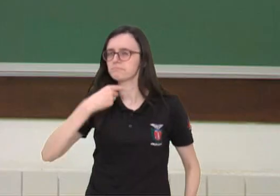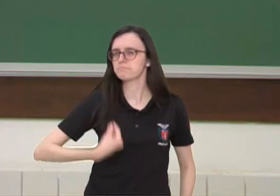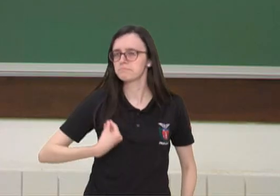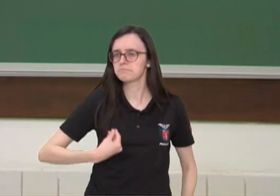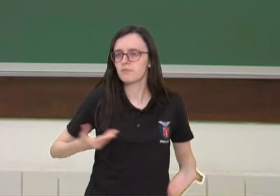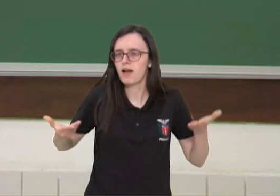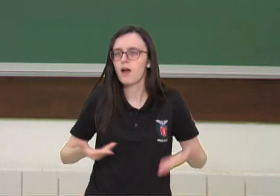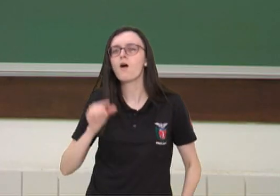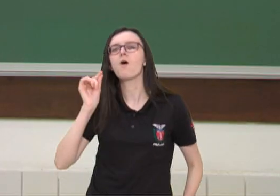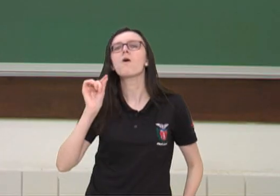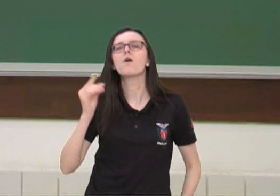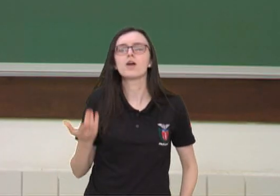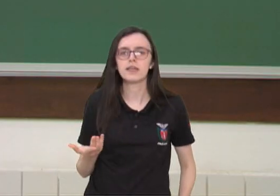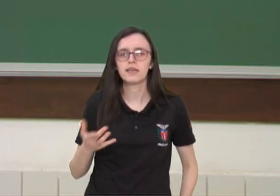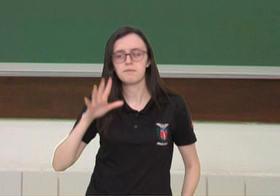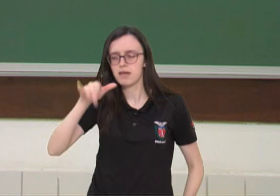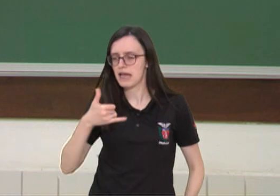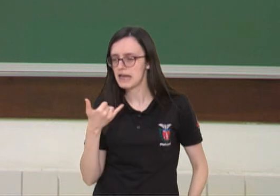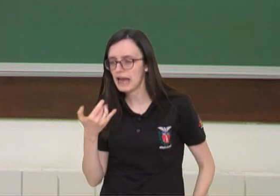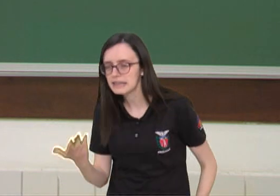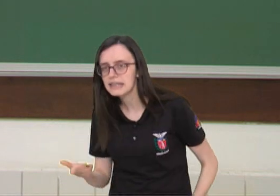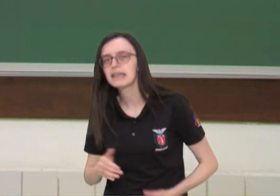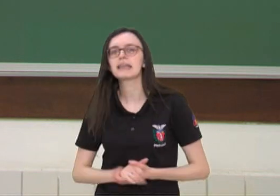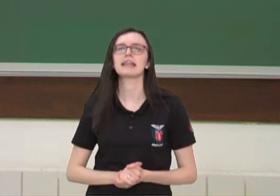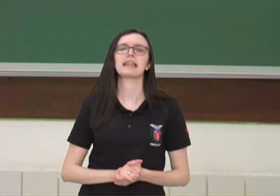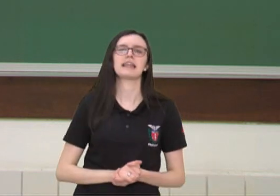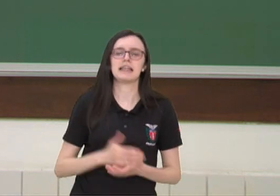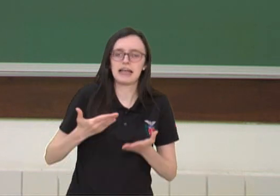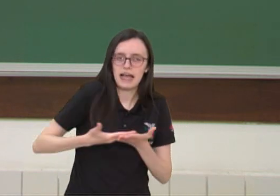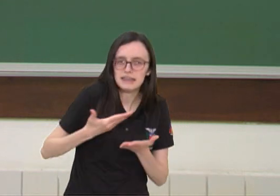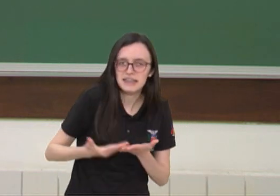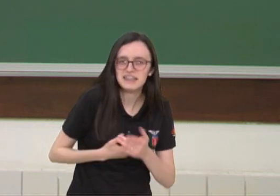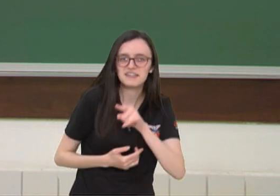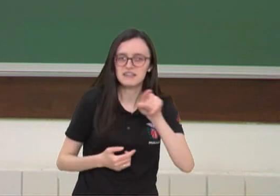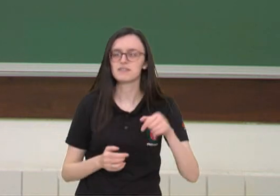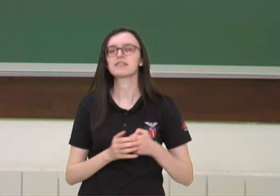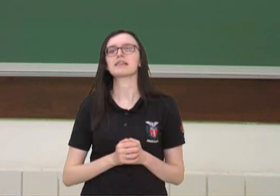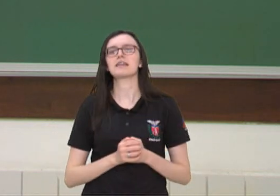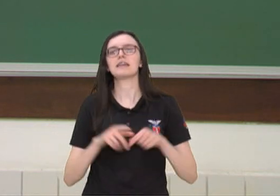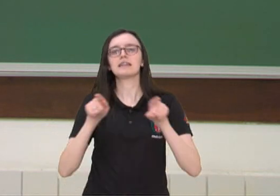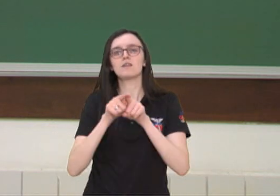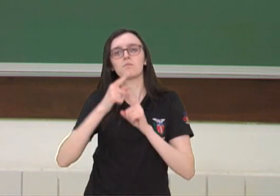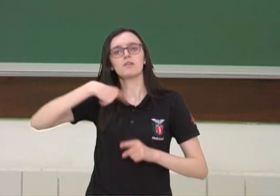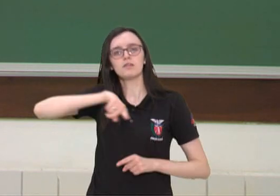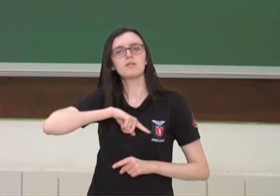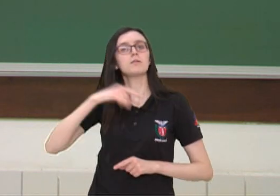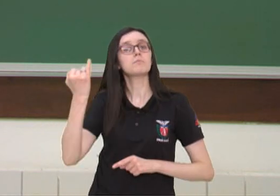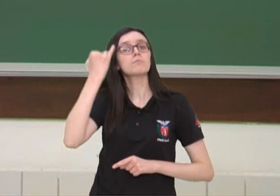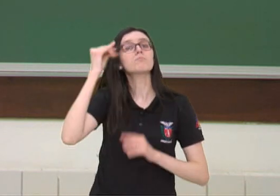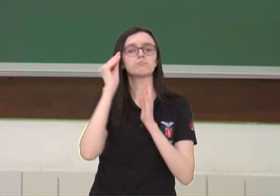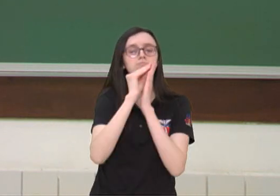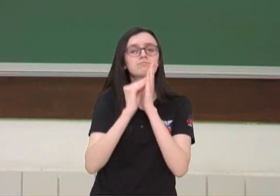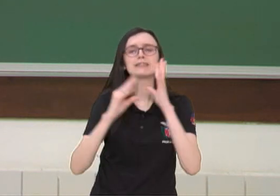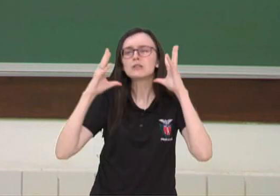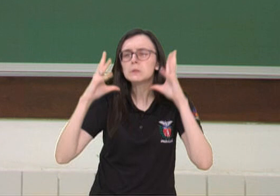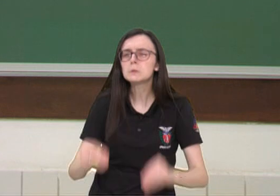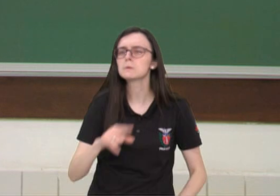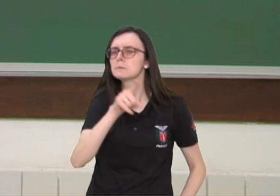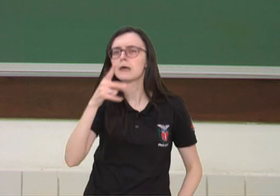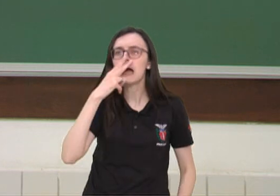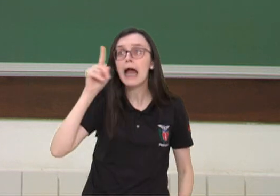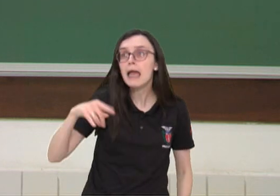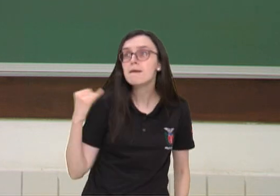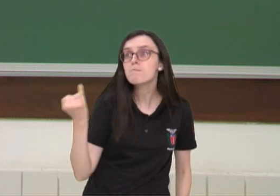estejam agora, então, com caneta, com o caderno de vocês e vão anotando tudo o que vocês acharem